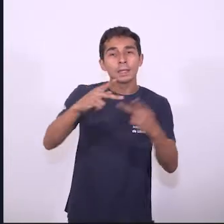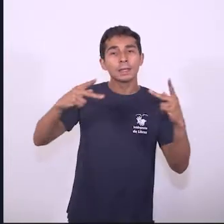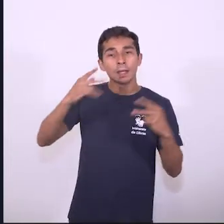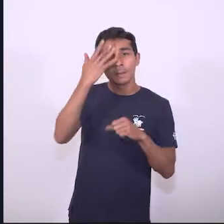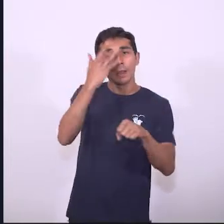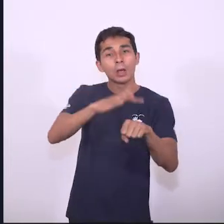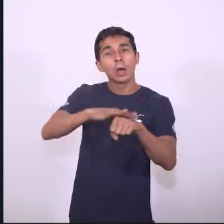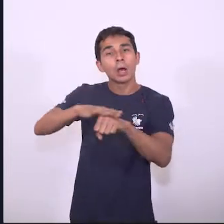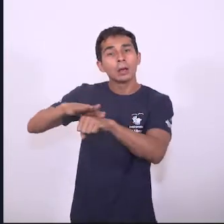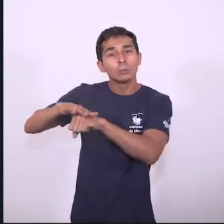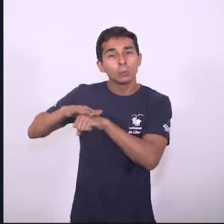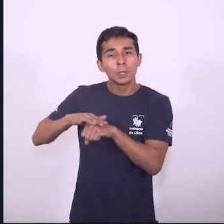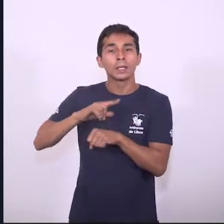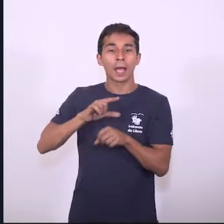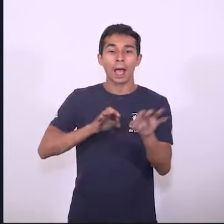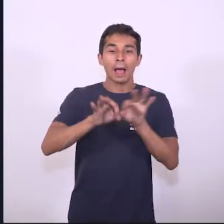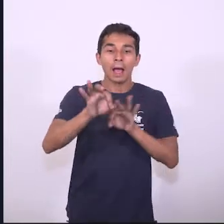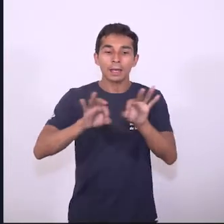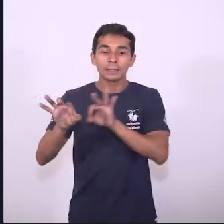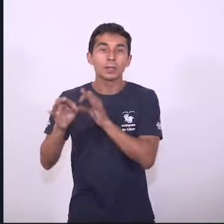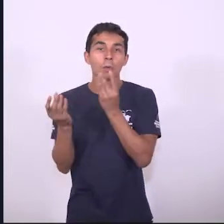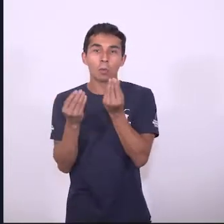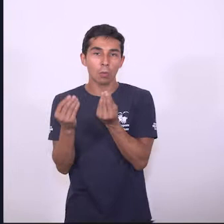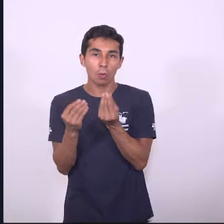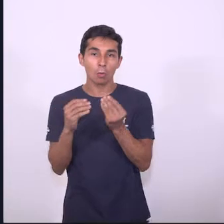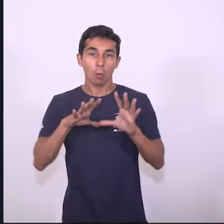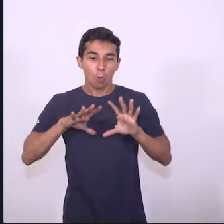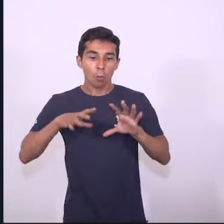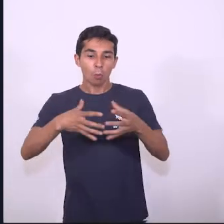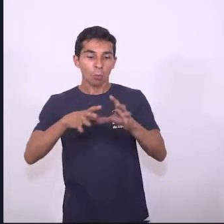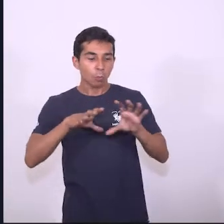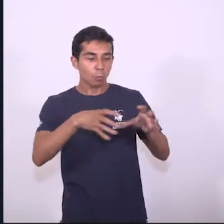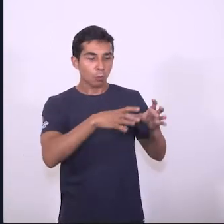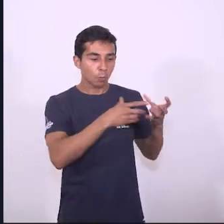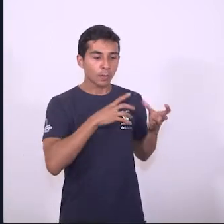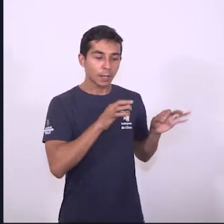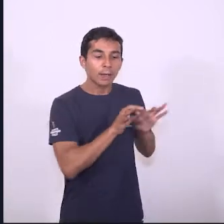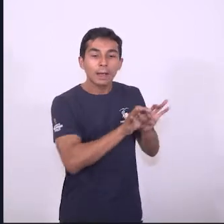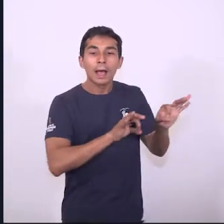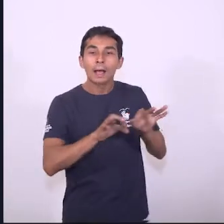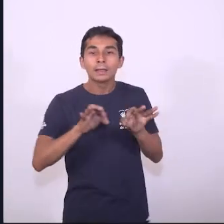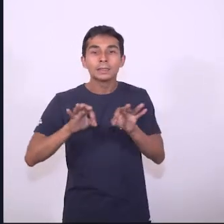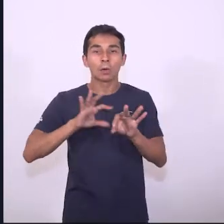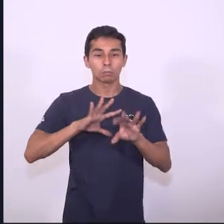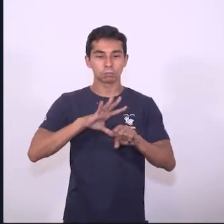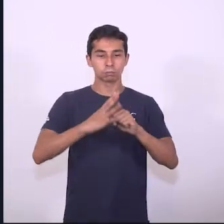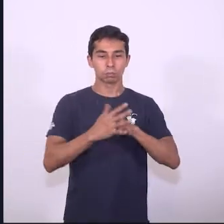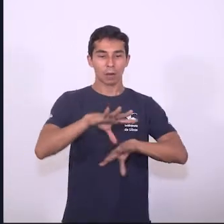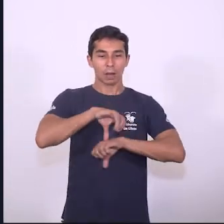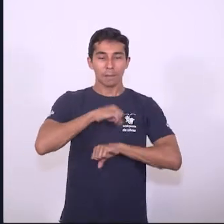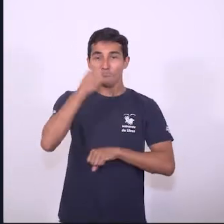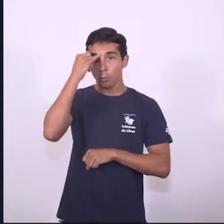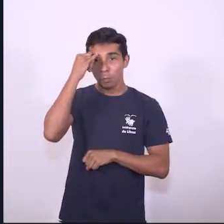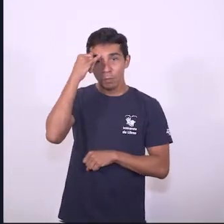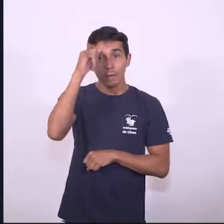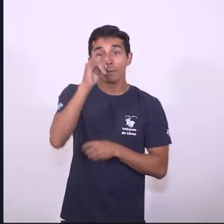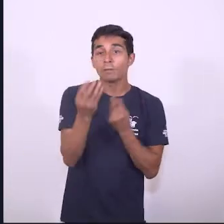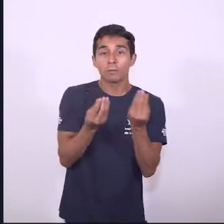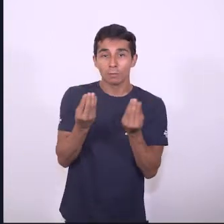educativas que são feitas, as parcerias que nós fazemos com os conselhos gestores das unidades, com as